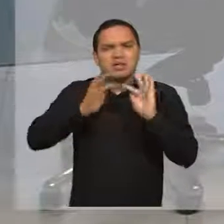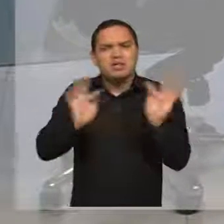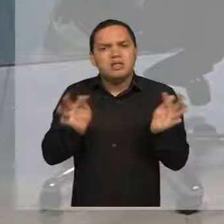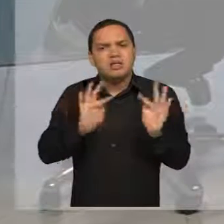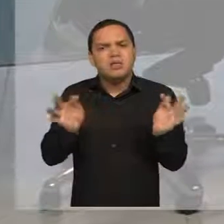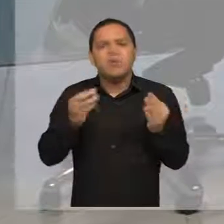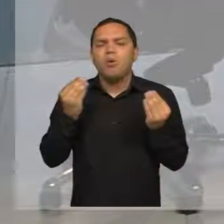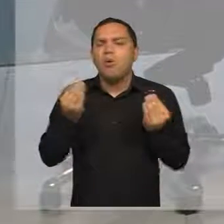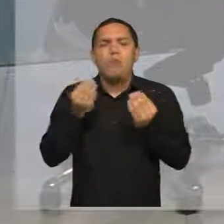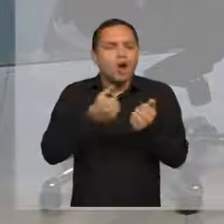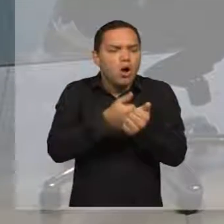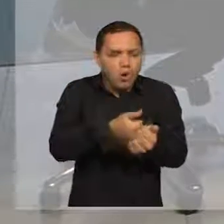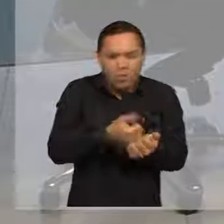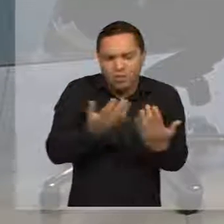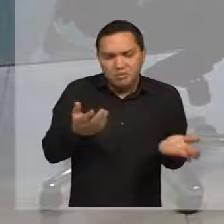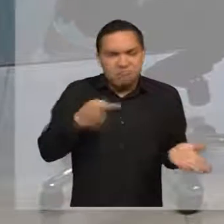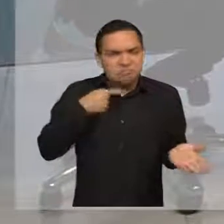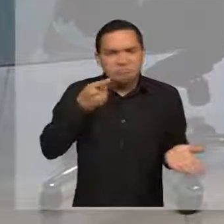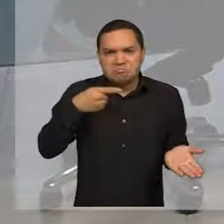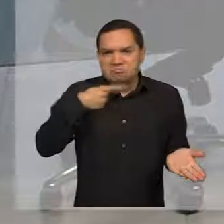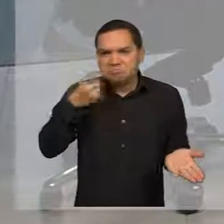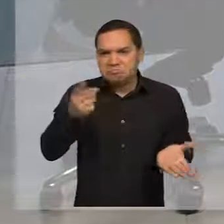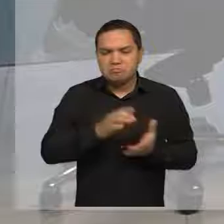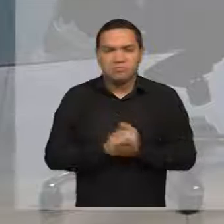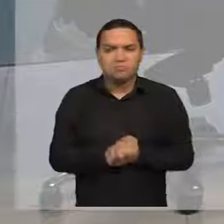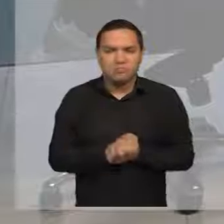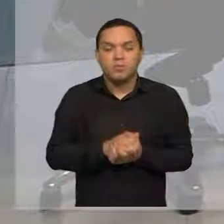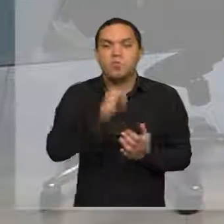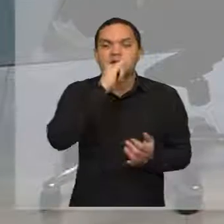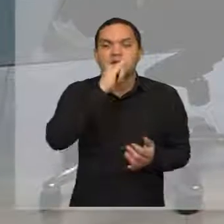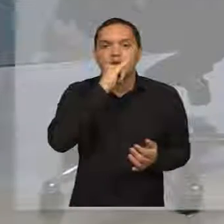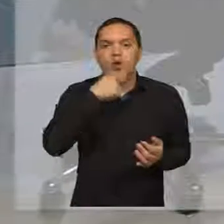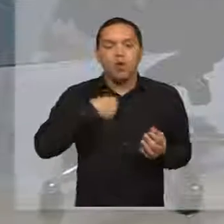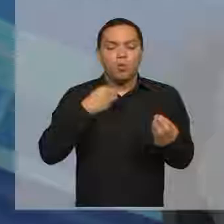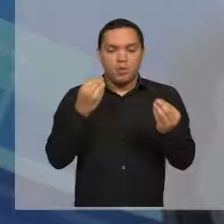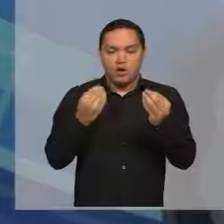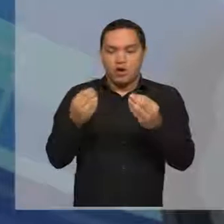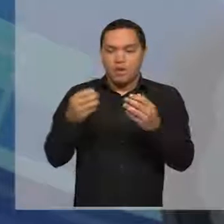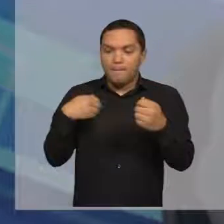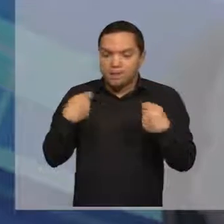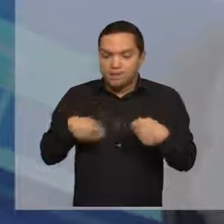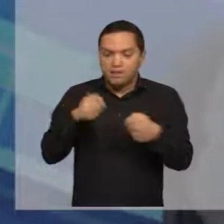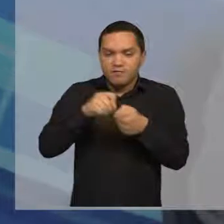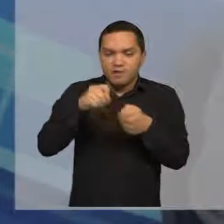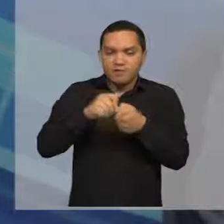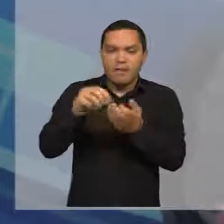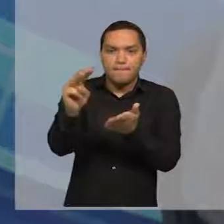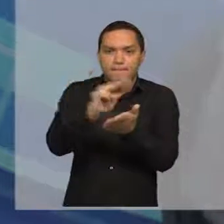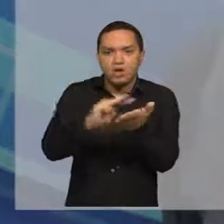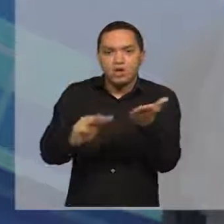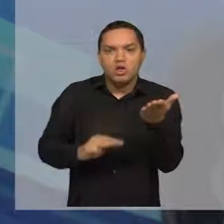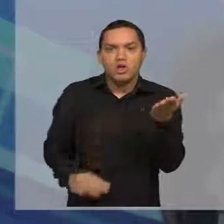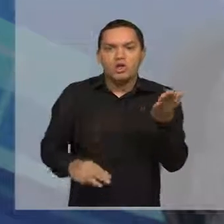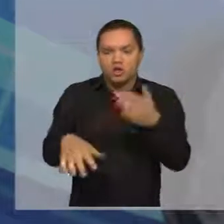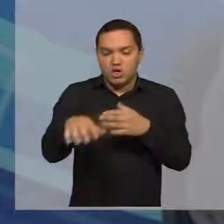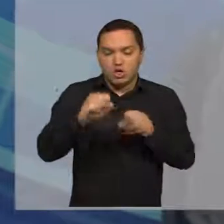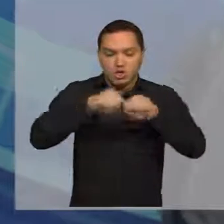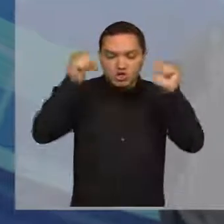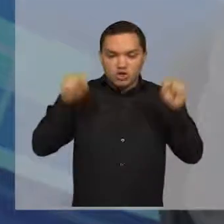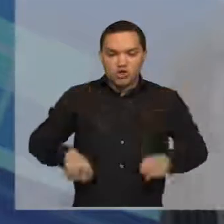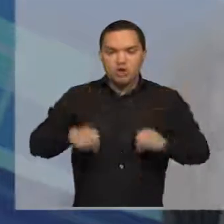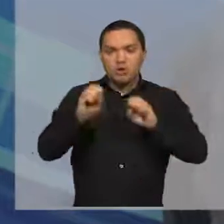acompanhamento. Quer dizer, quando você diz que eu vou desenvolver uma metodologia no sistema de educação, o que é que